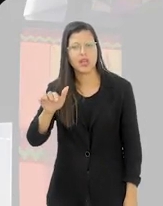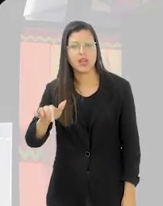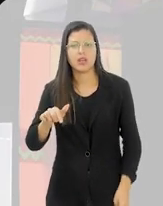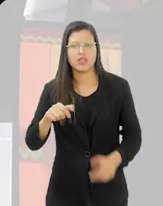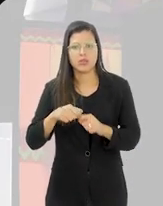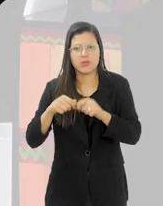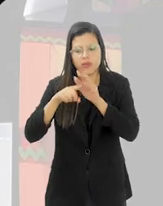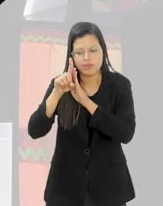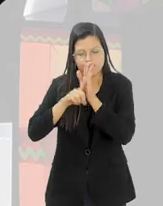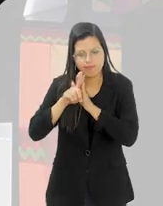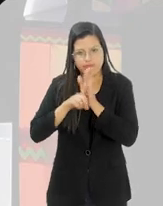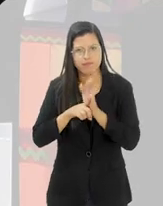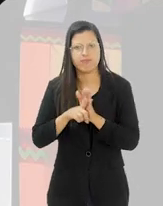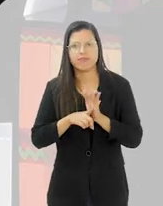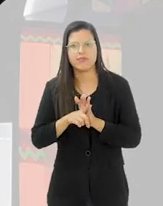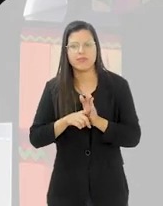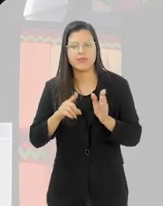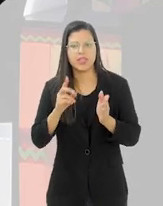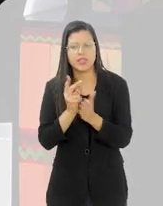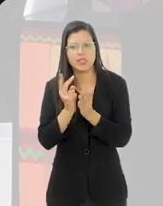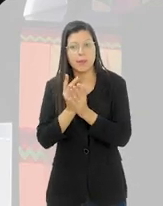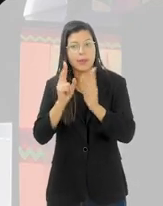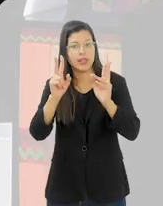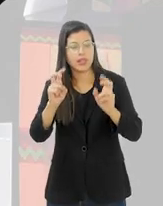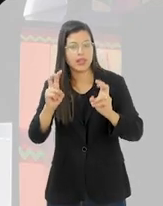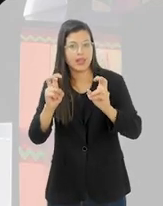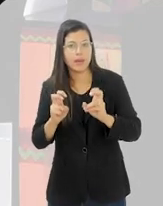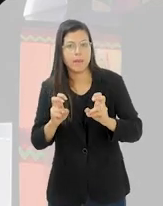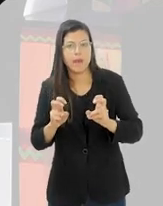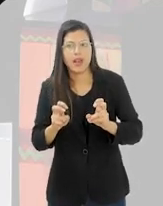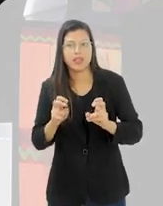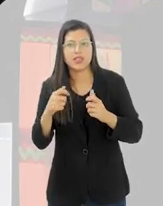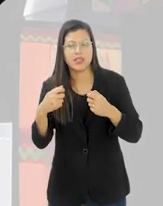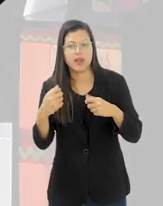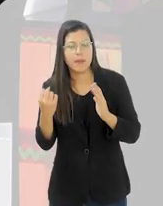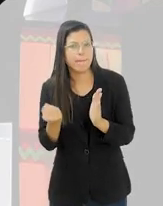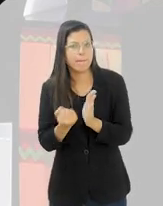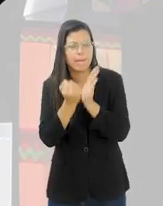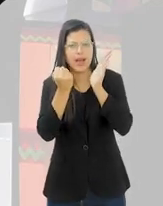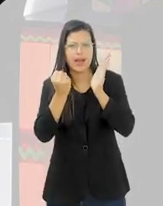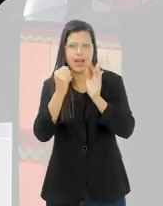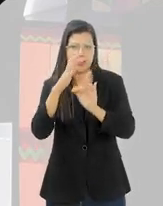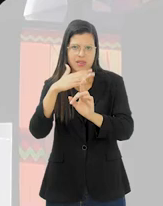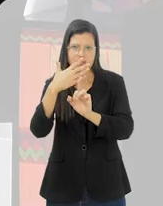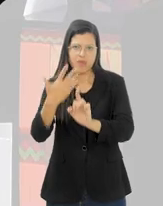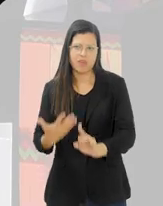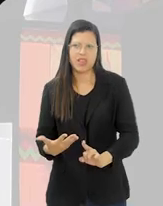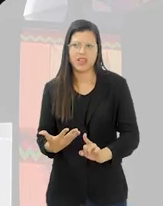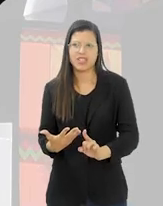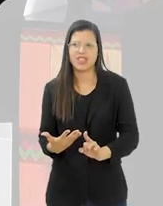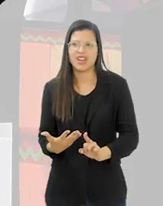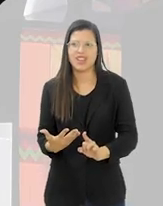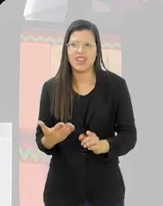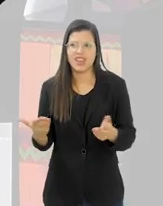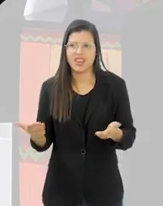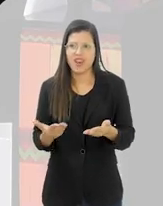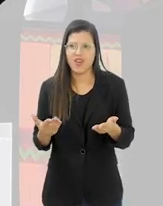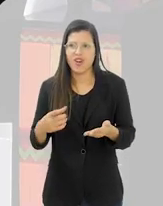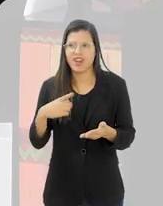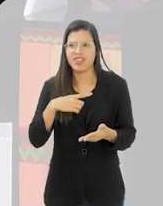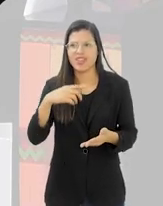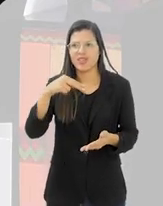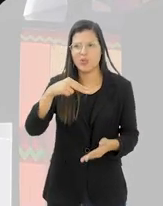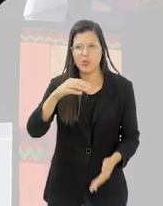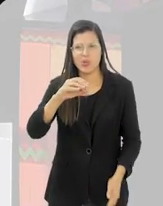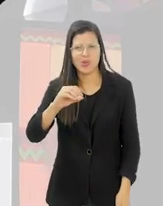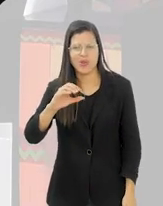cima disso, quer dizer, a gente está sempre fazendo uma temática que a gente deixa alguma coisa marcada pelo homenageado. E vai sair a obra